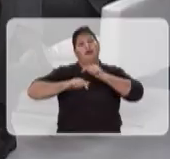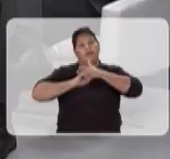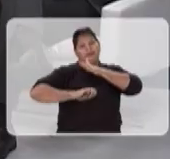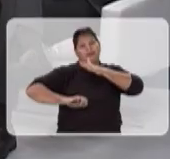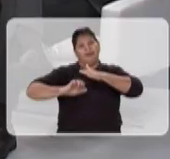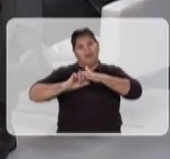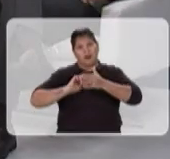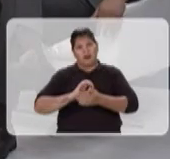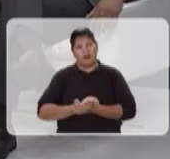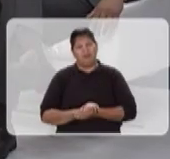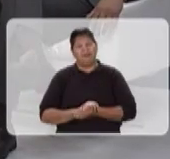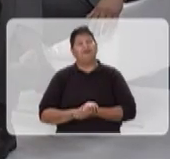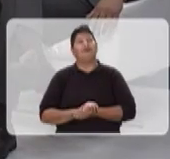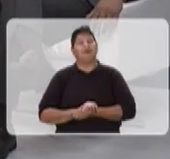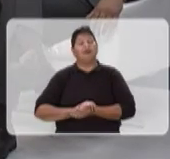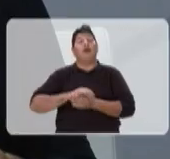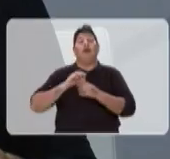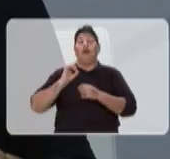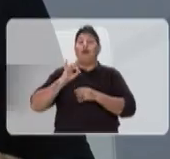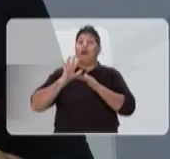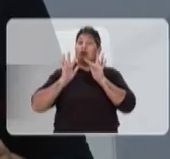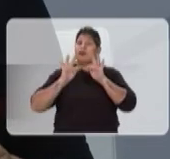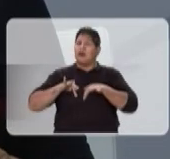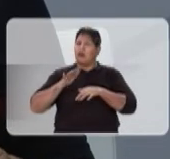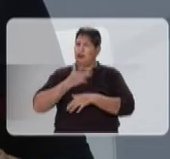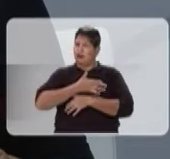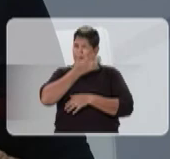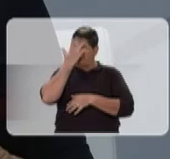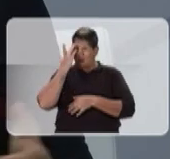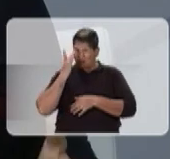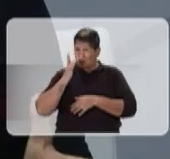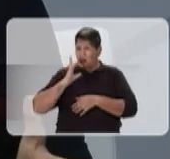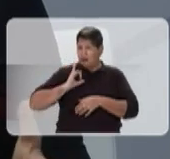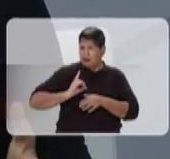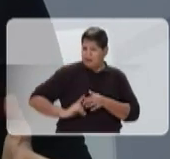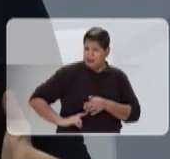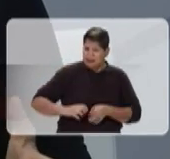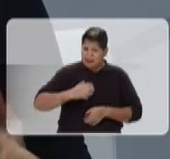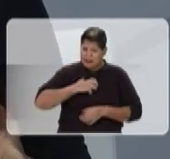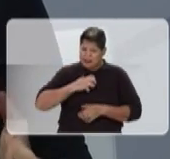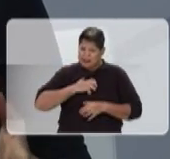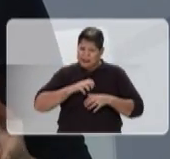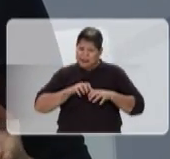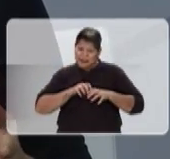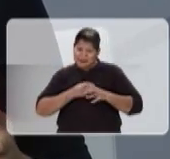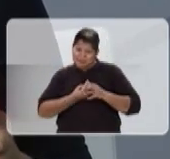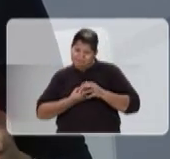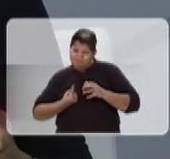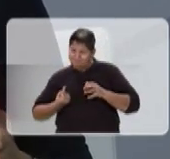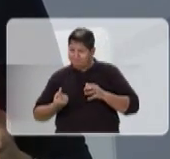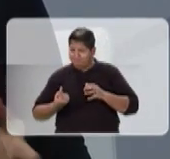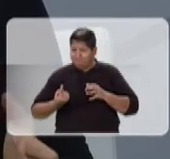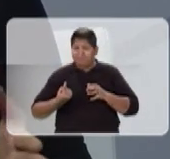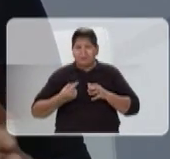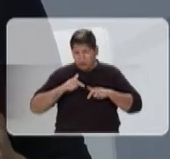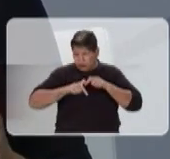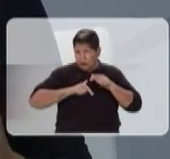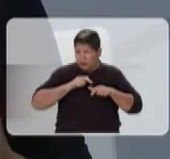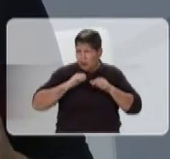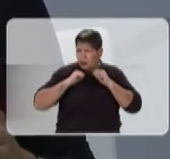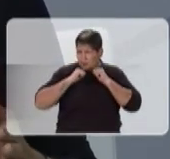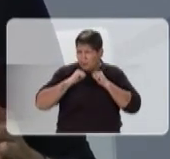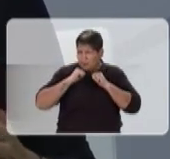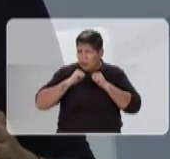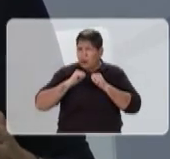para mudar o cenário atual? Eu não gostaria de dizer que só a pessoa com deficiência pode fazer